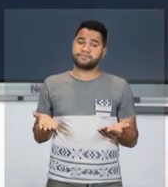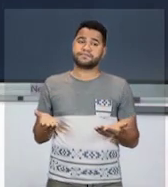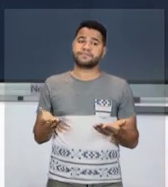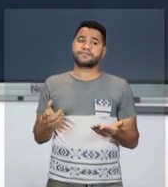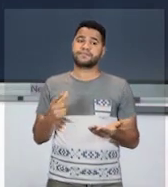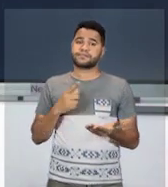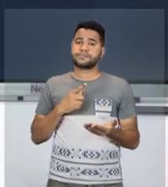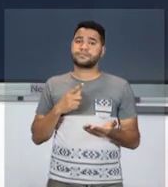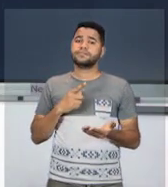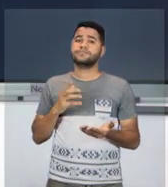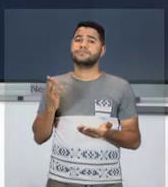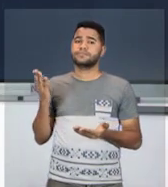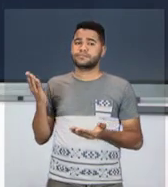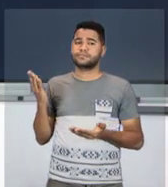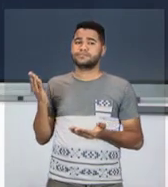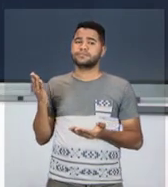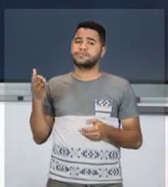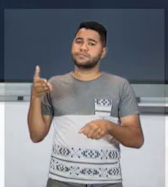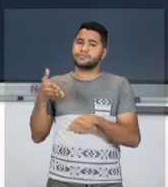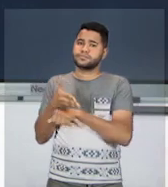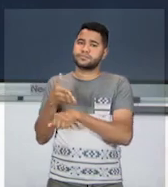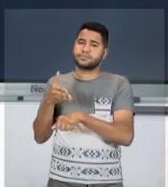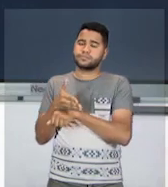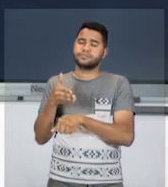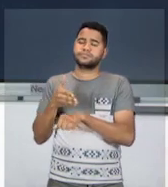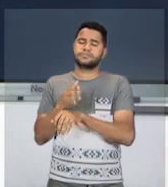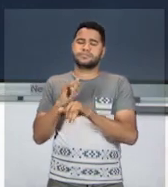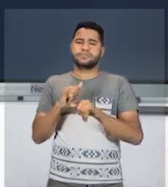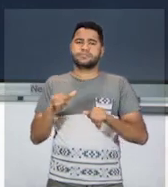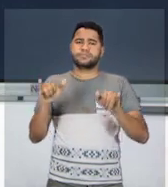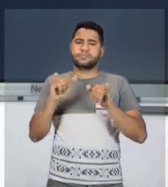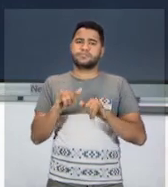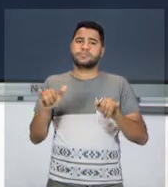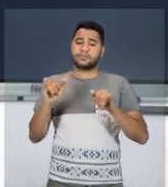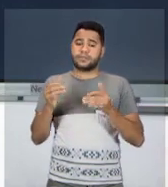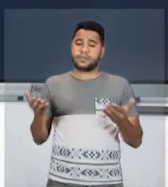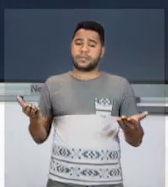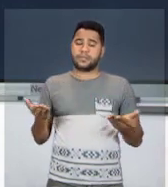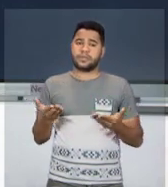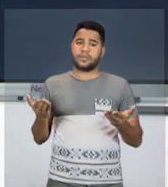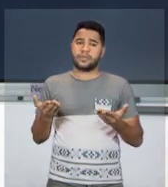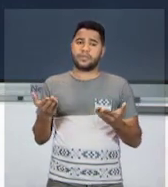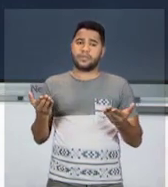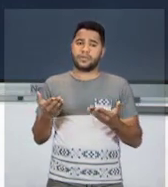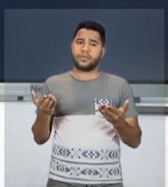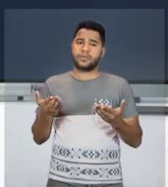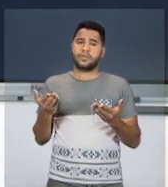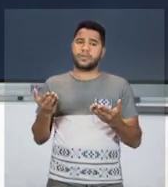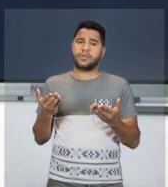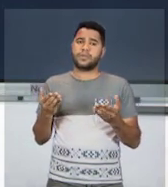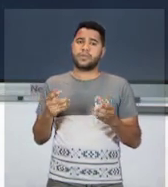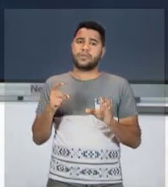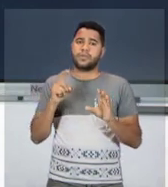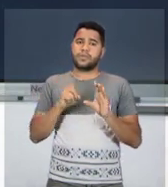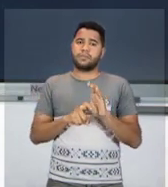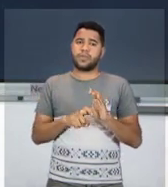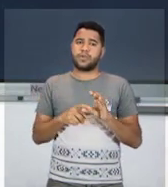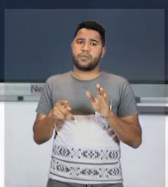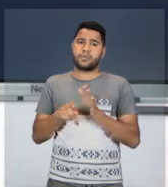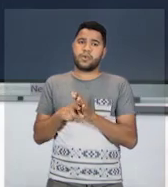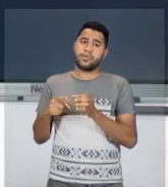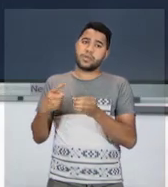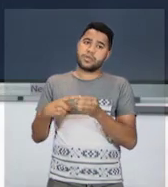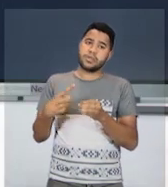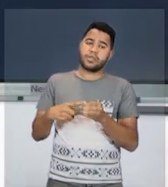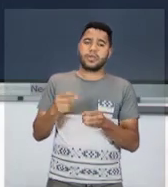temos aí o acesso à informação que agora já não depende tanto de estar na